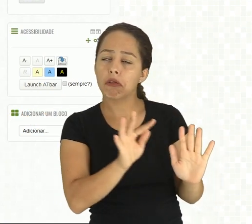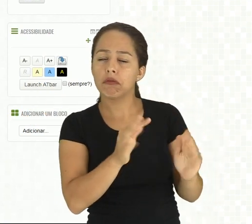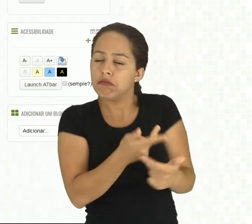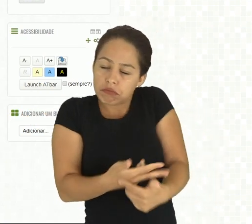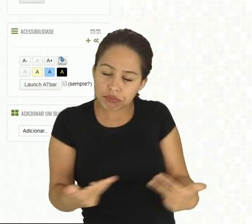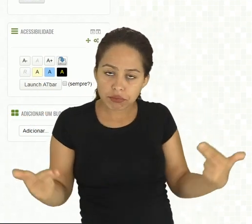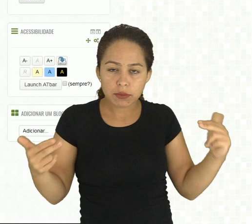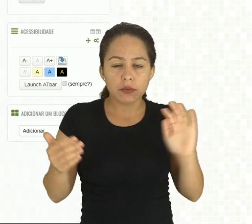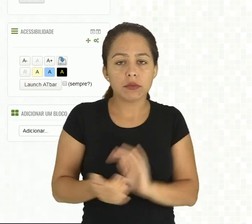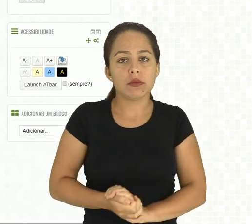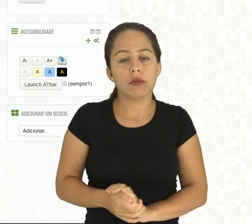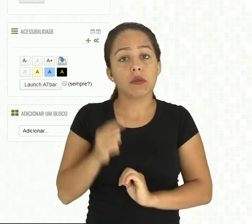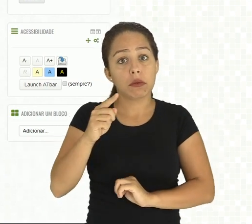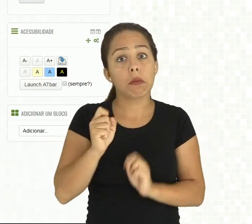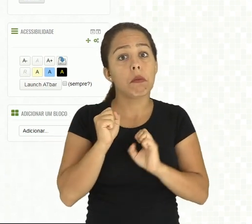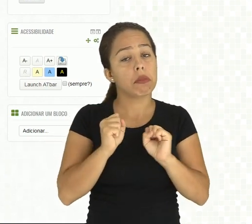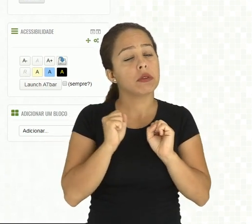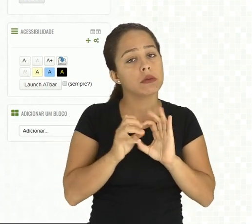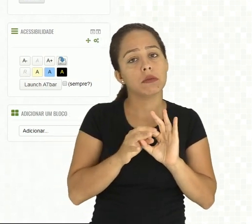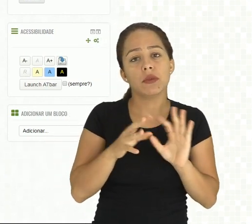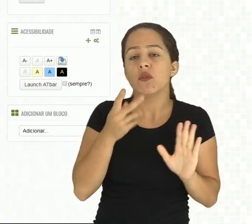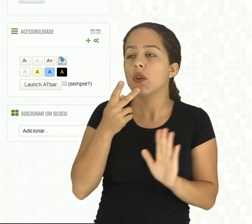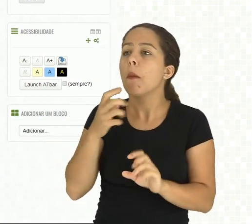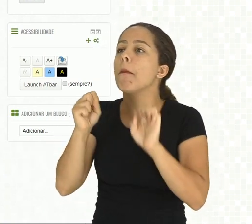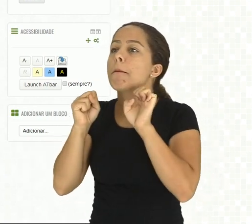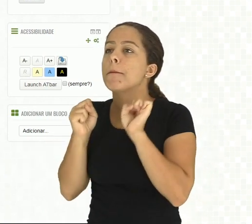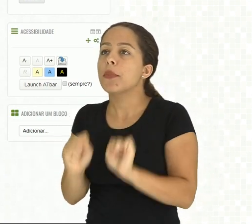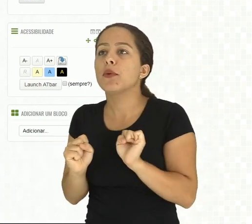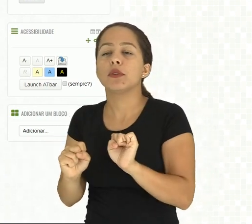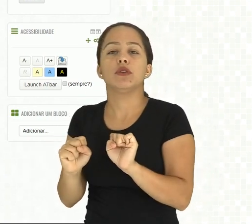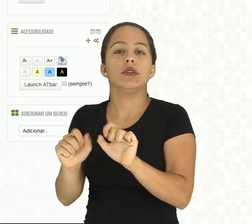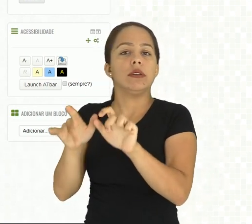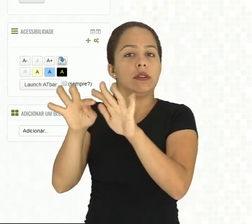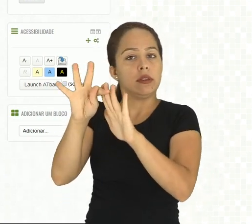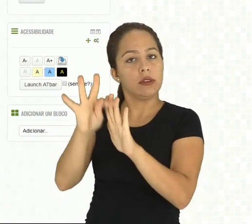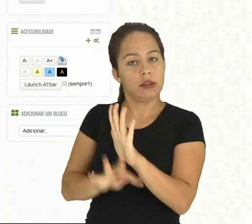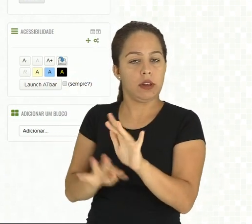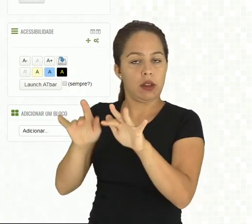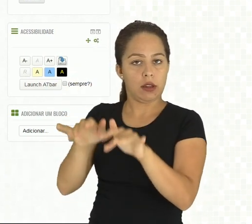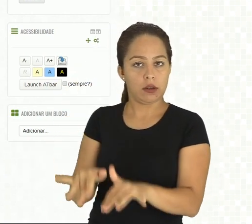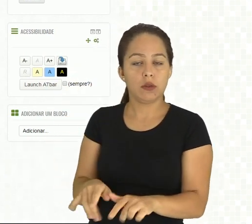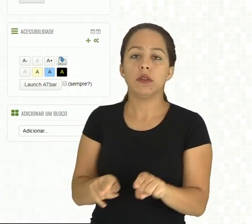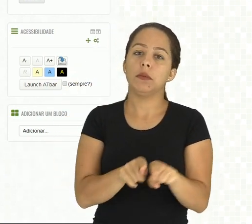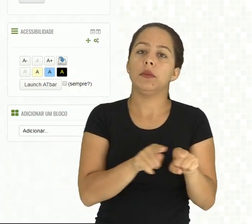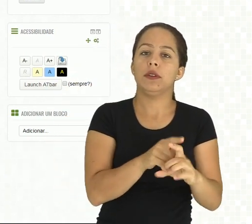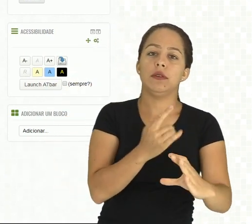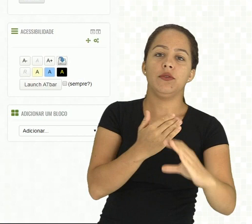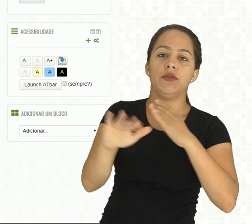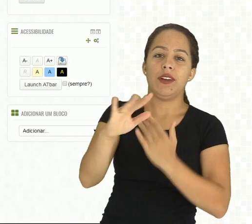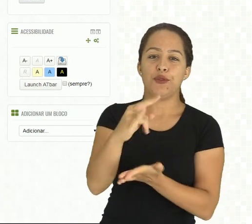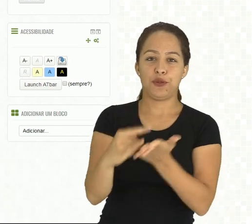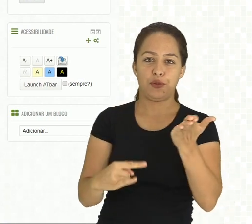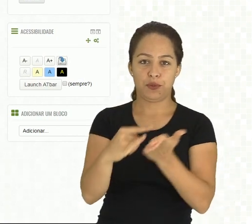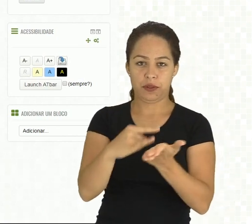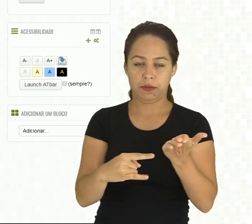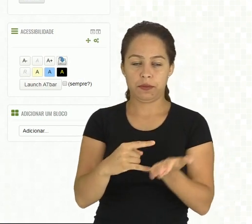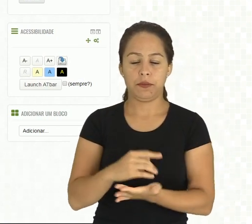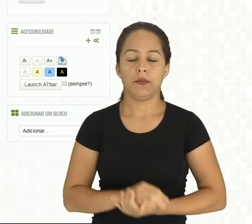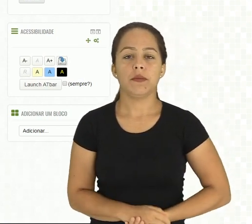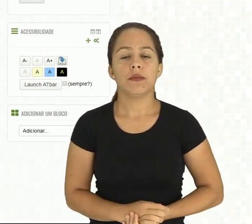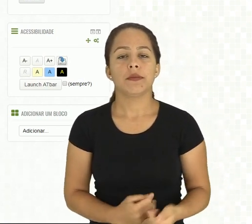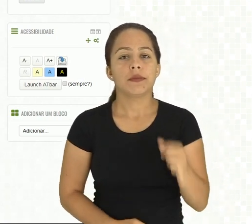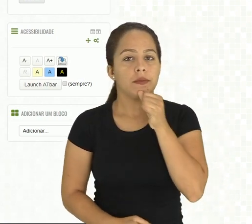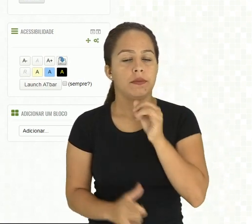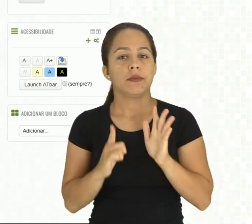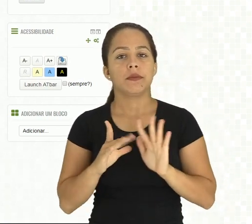você pode habilitar as duas coisas também ele pode escrever um texto e enviar um arquivo então você pode habilitar limite de palavras quando você